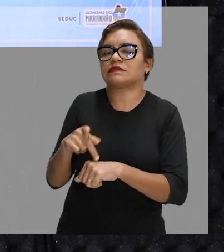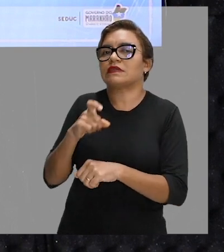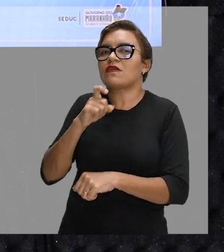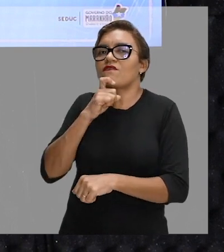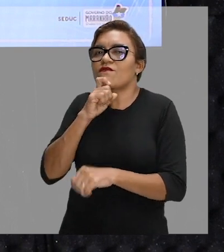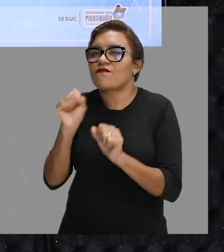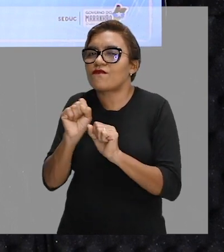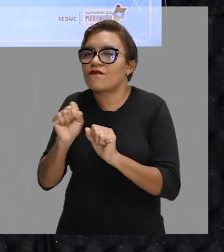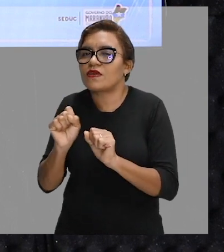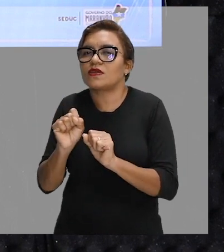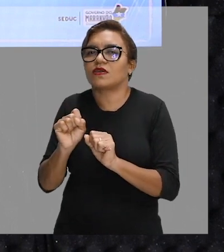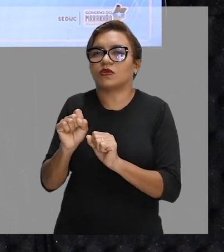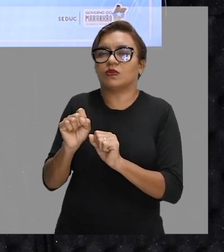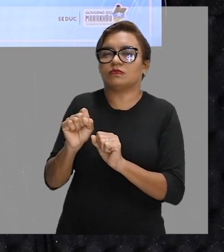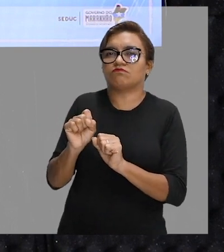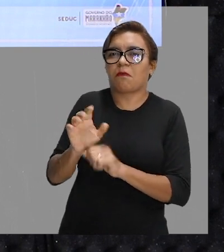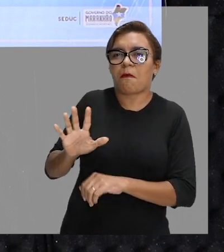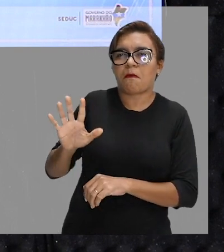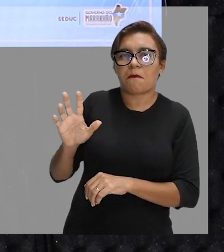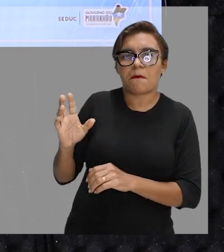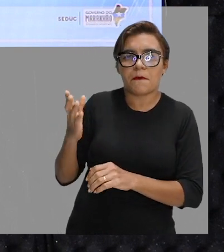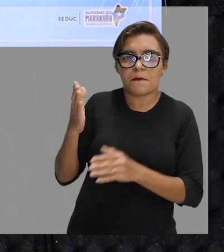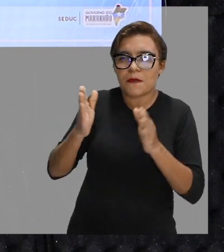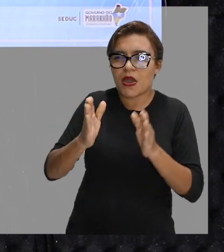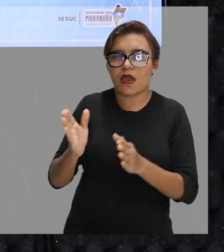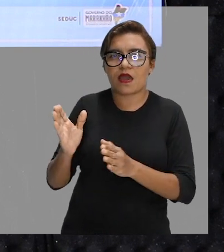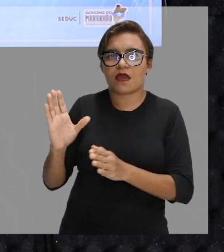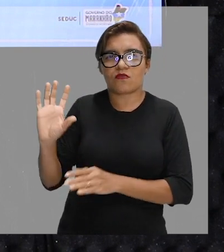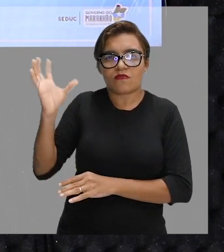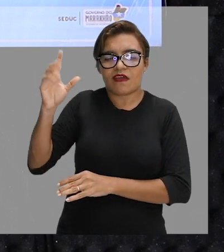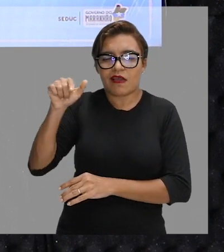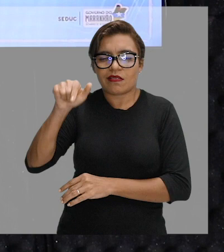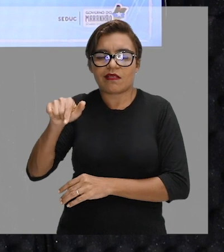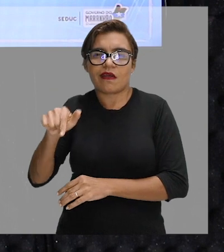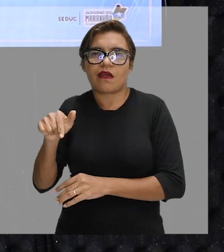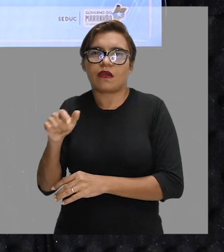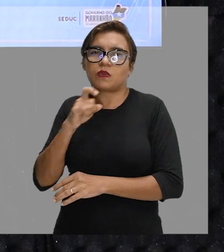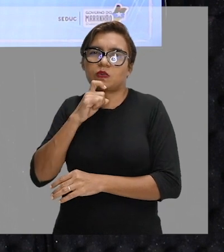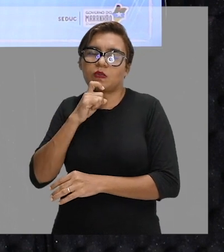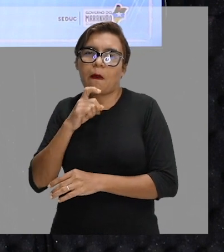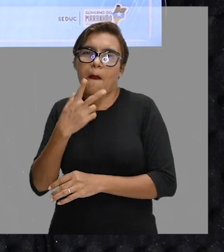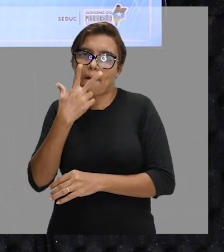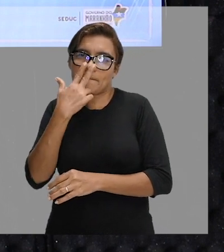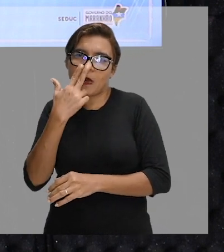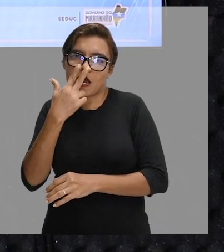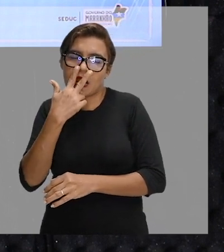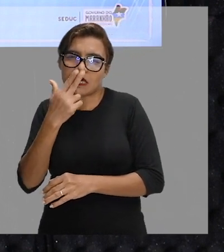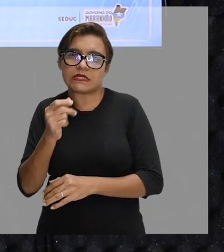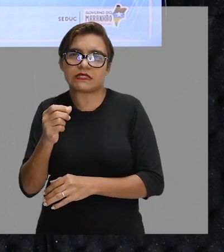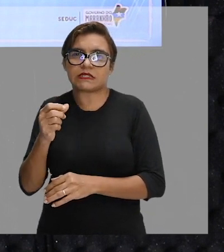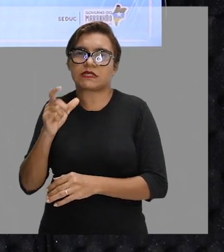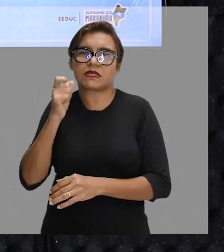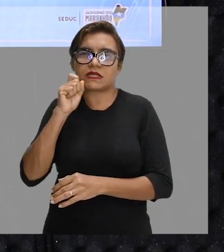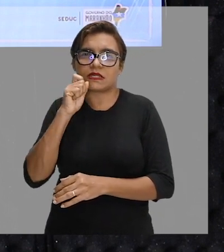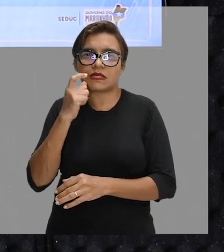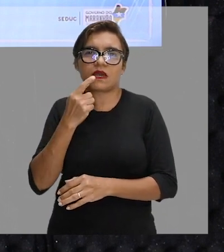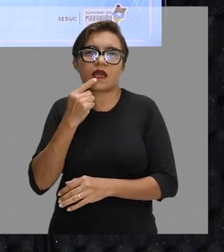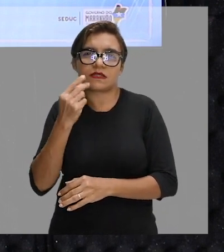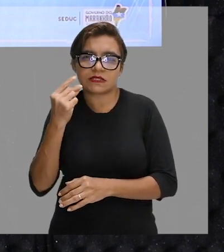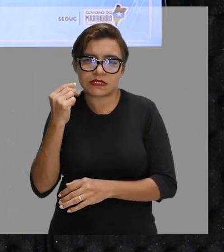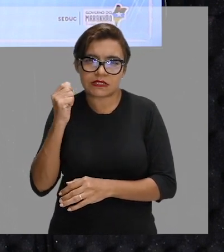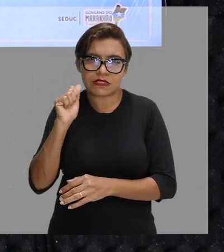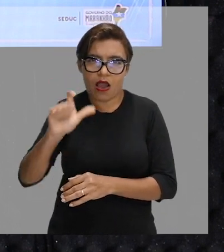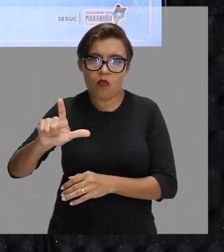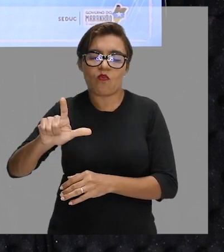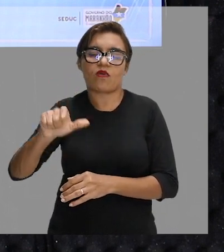rigoroso e cai muita neve, é comum jogar sal nas estradas para derreter, né?